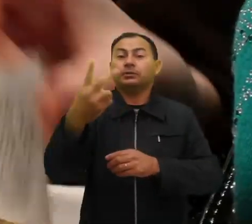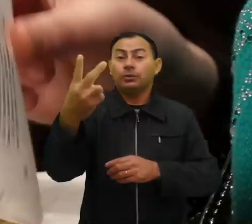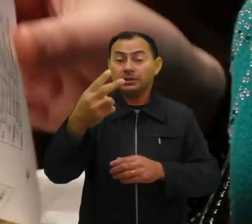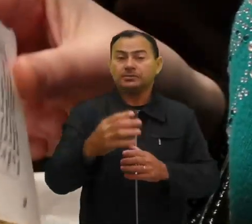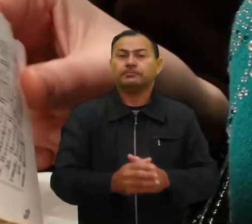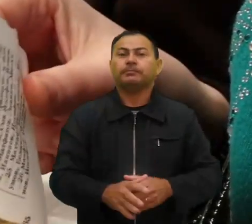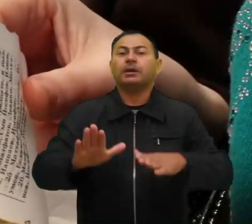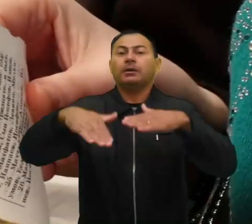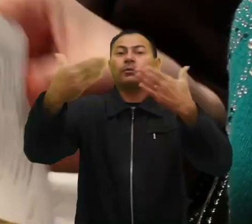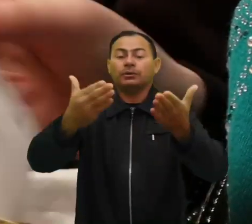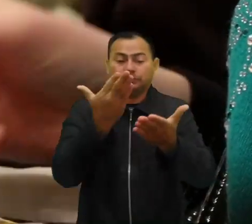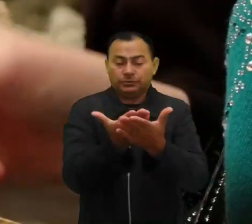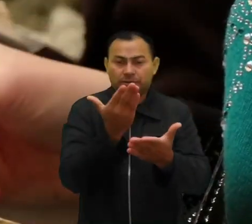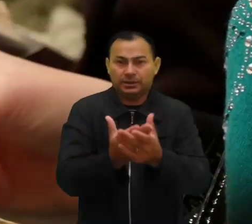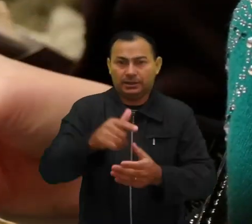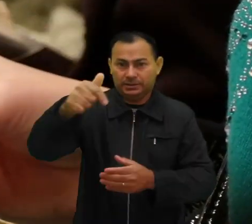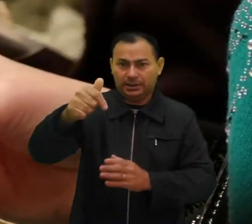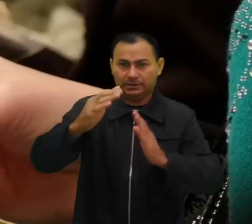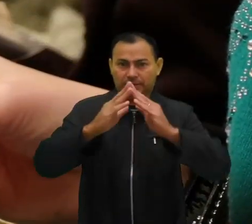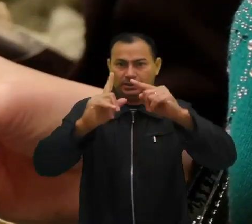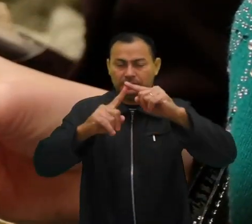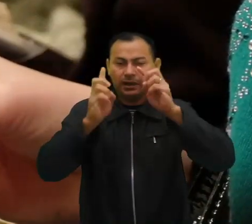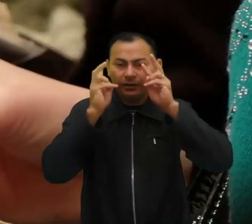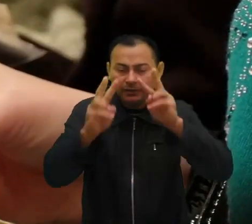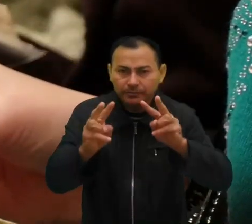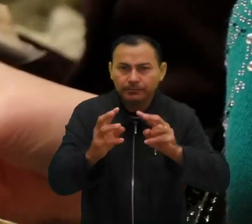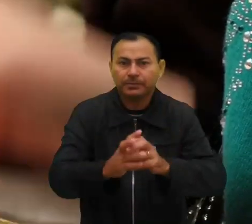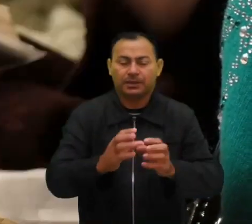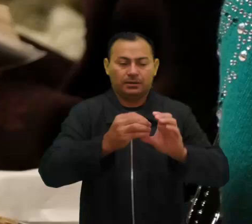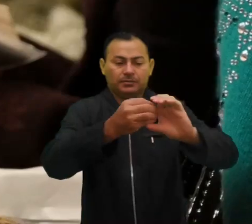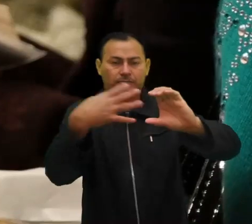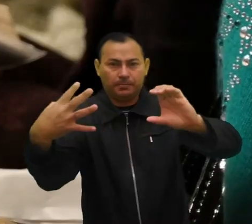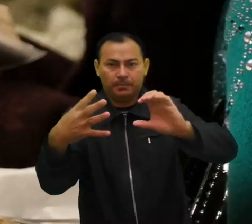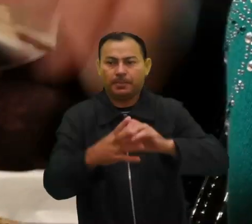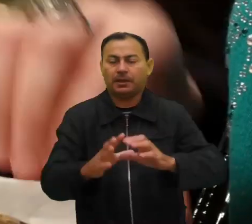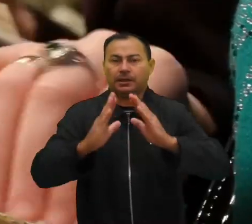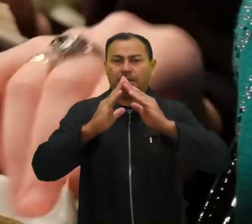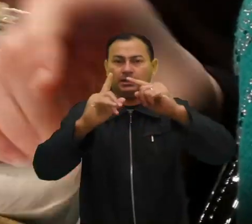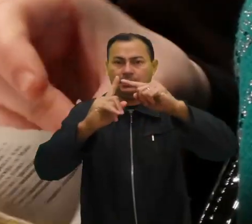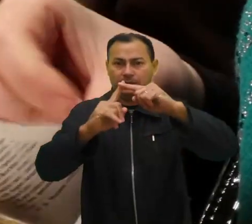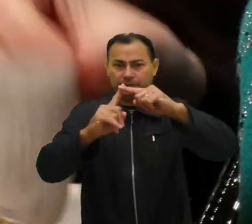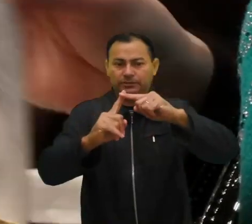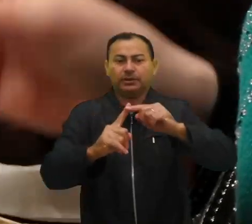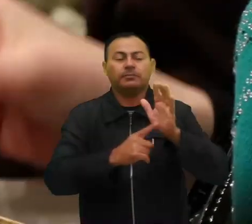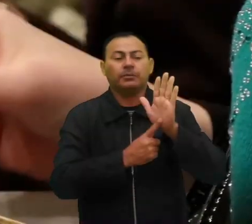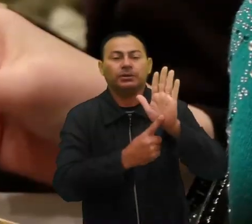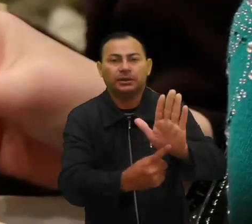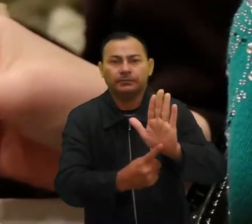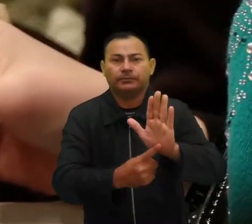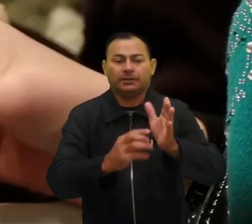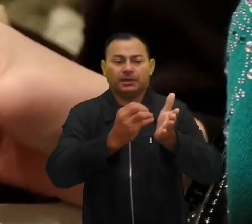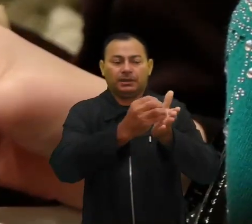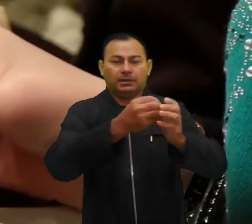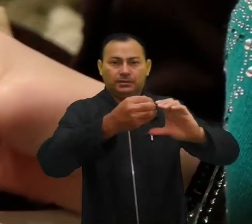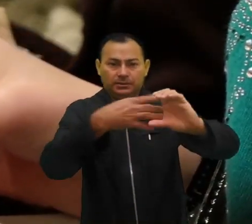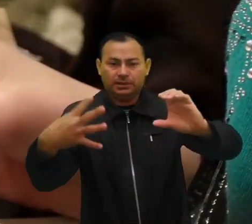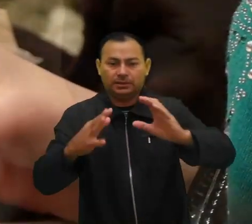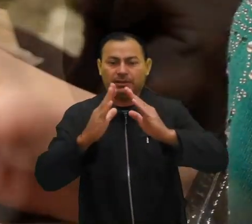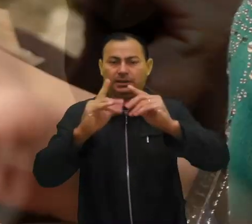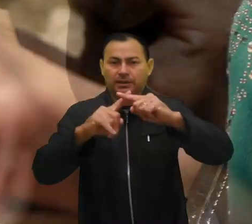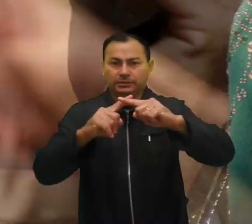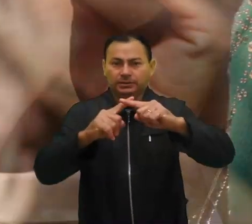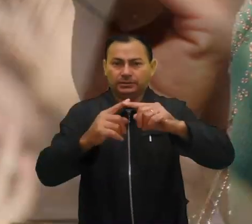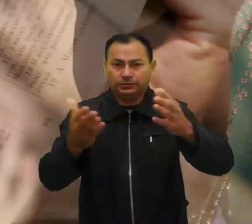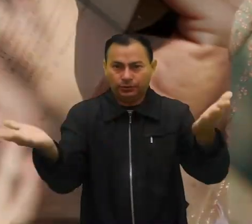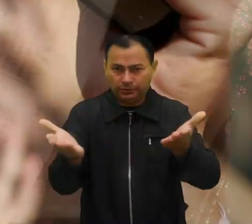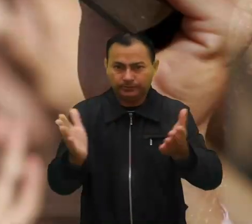duas. Quando estudamos as 7 igrejas, observamos que as características daquelas igrejas servem para retratar as características da igreja